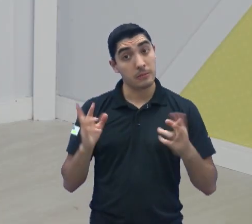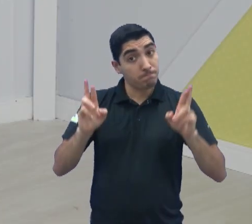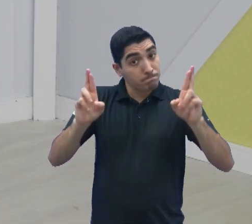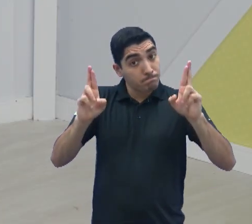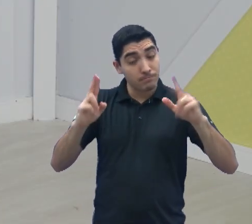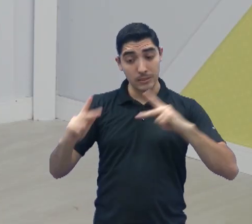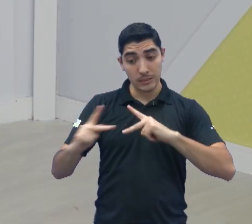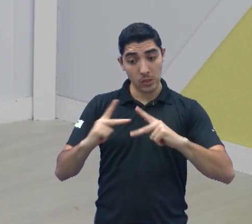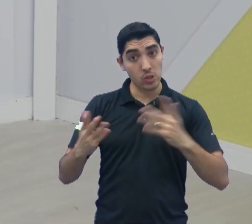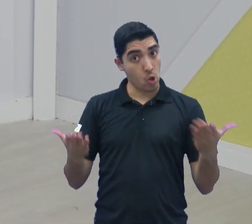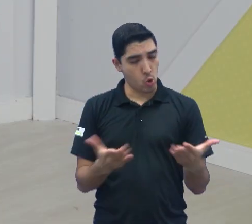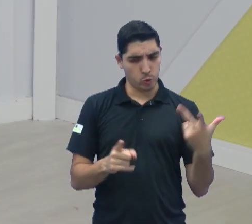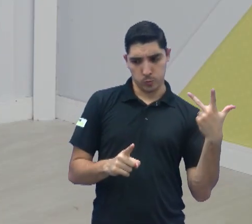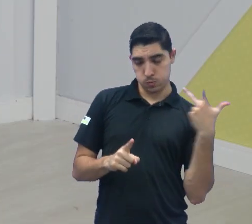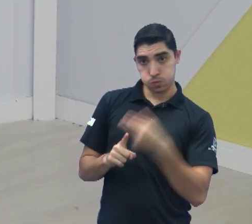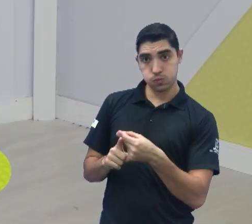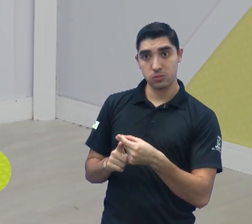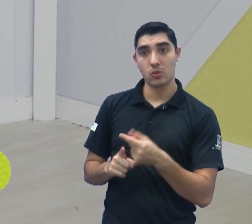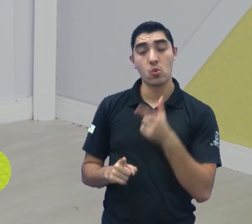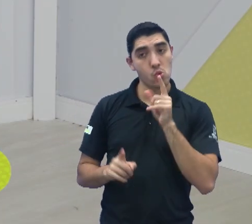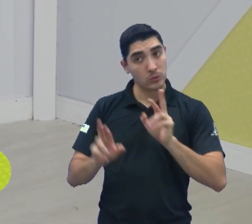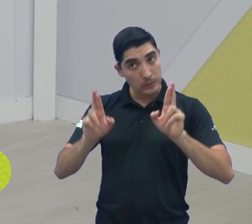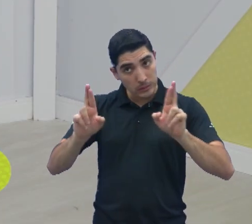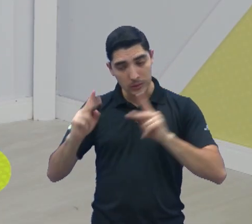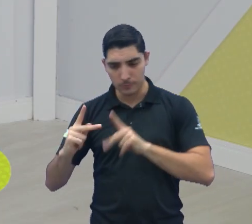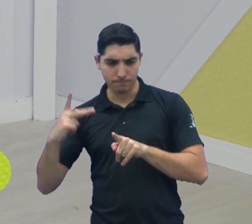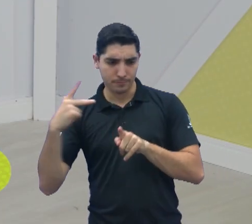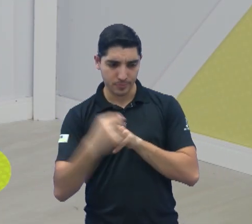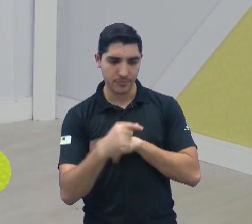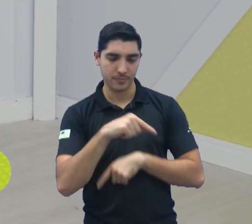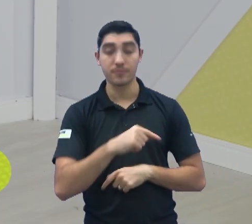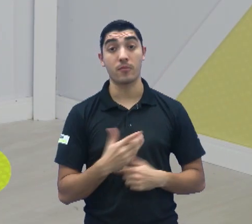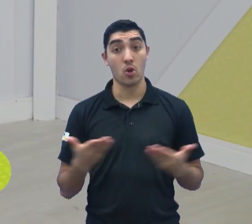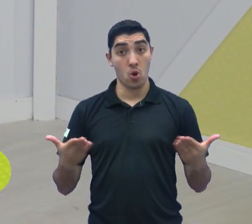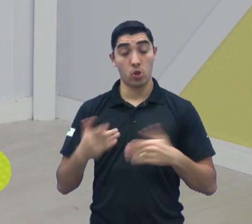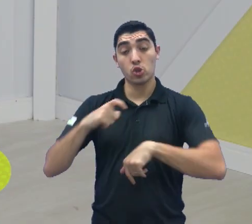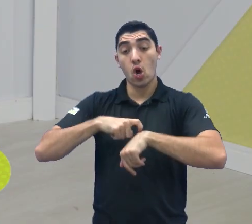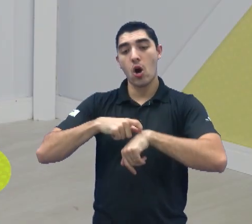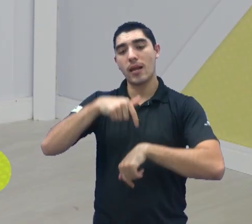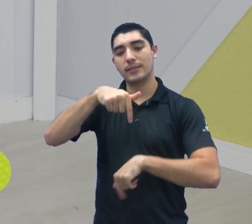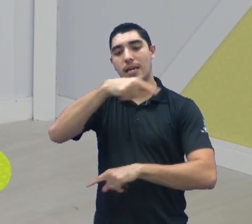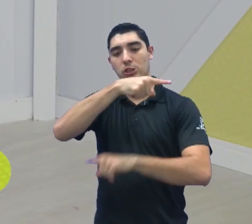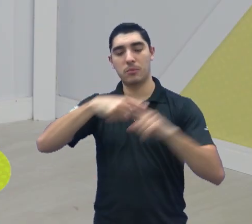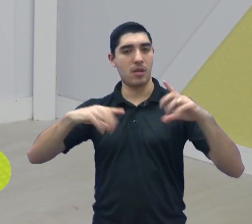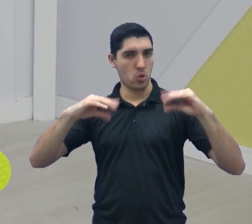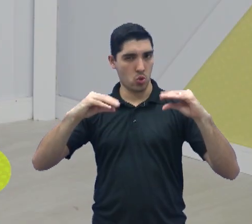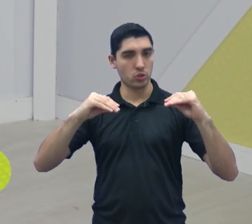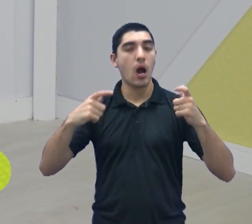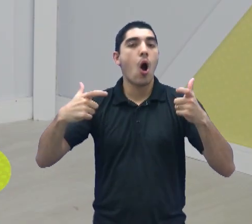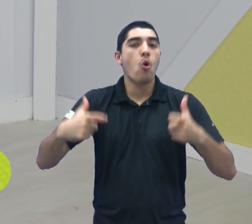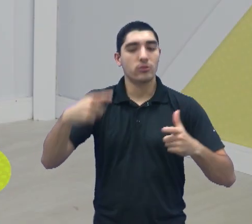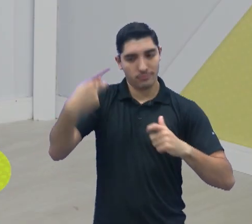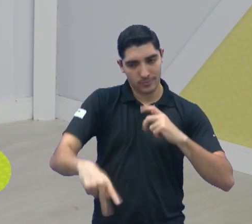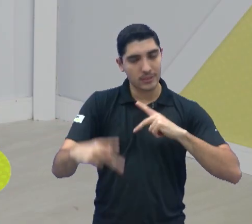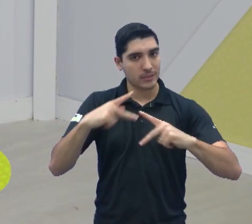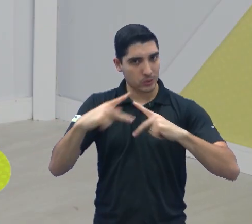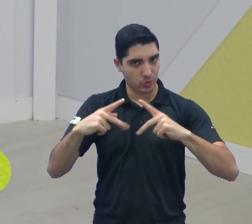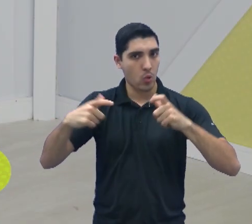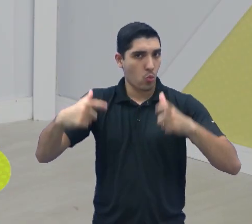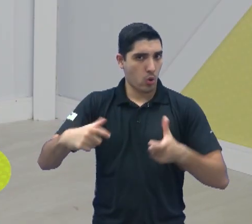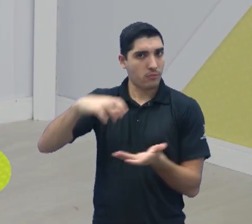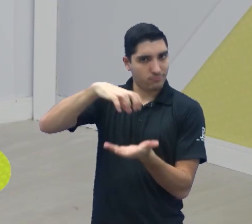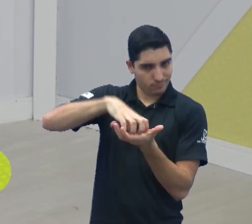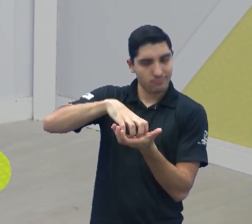e volte ao caminho das vitórias. Repito, hoje, 7h30 da noite, ginásio Lineu de Moura, São José Basquetebol e Fortaleza.